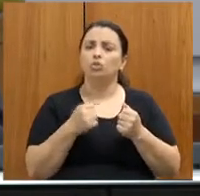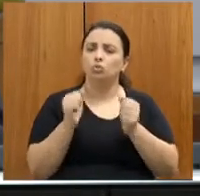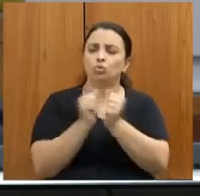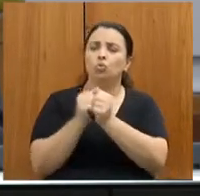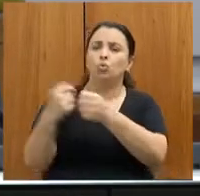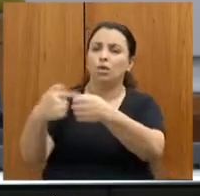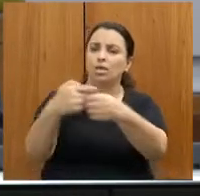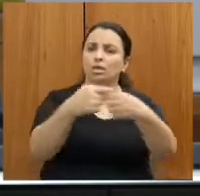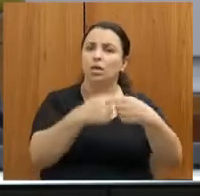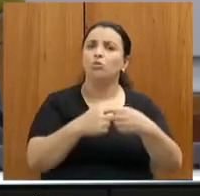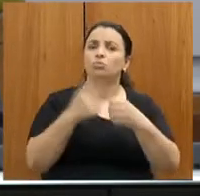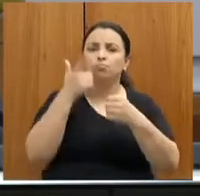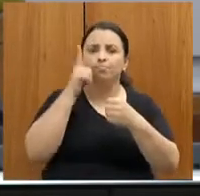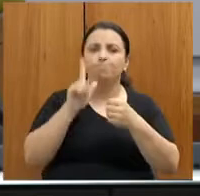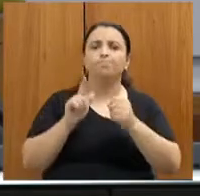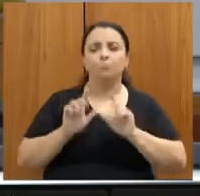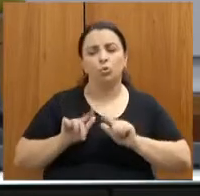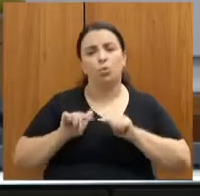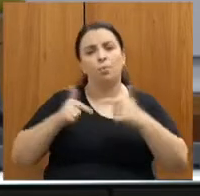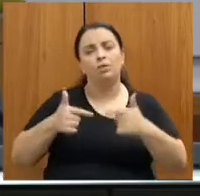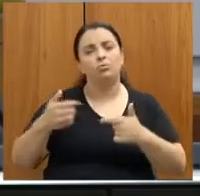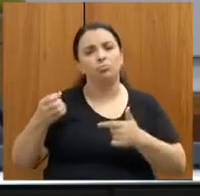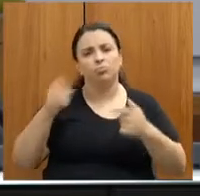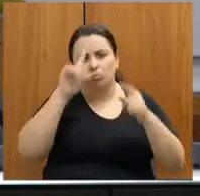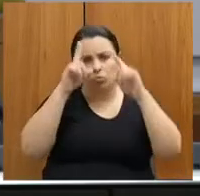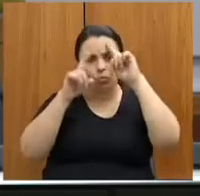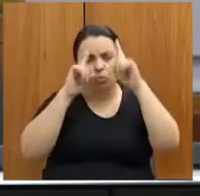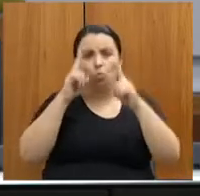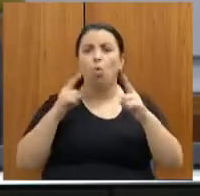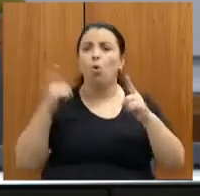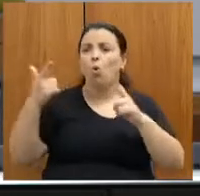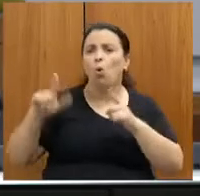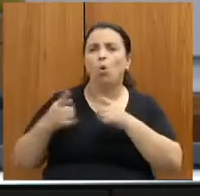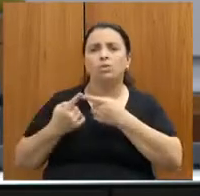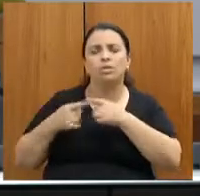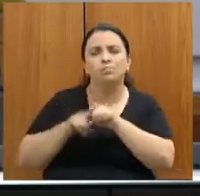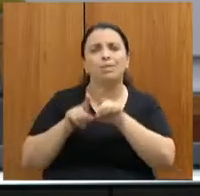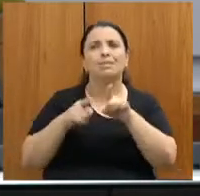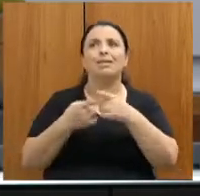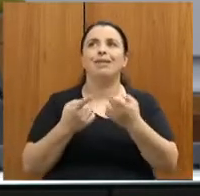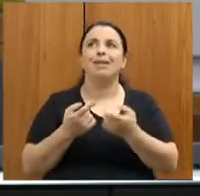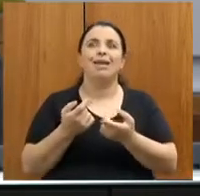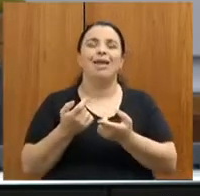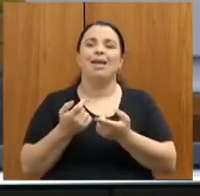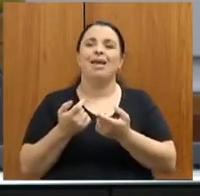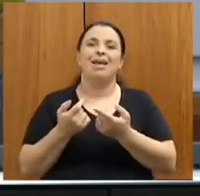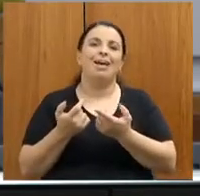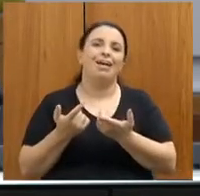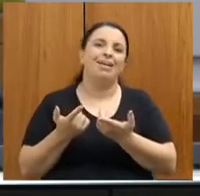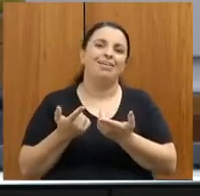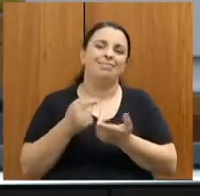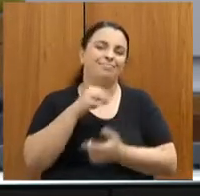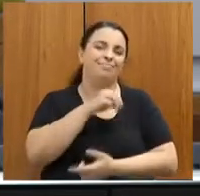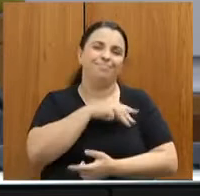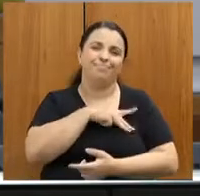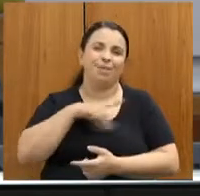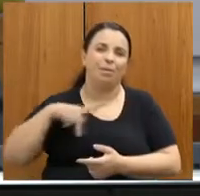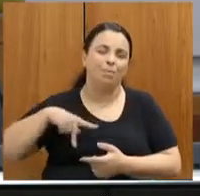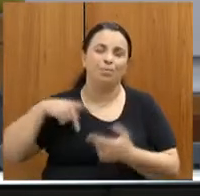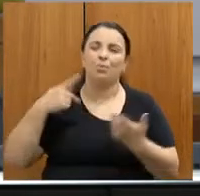a participação de tantas pessoas que eu vou Nal de contas ministério público e Assembleia vossa excelência e tantos